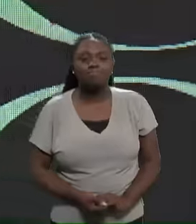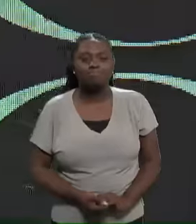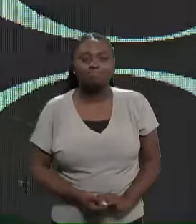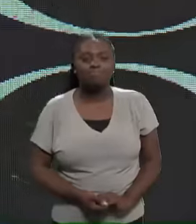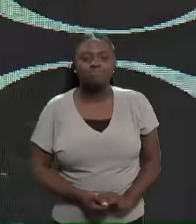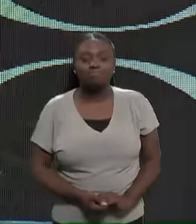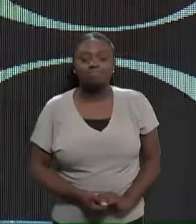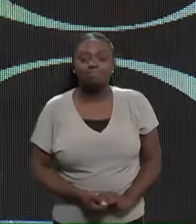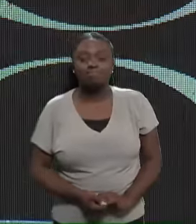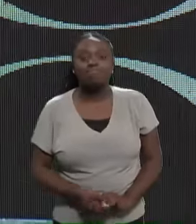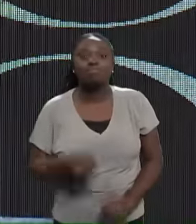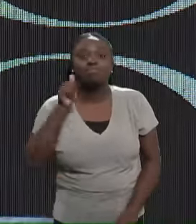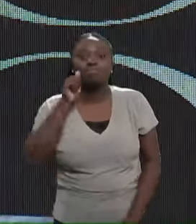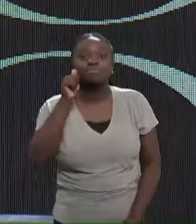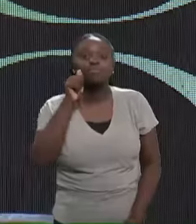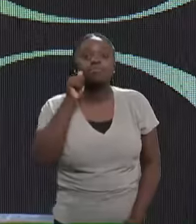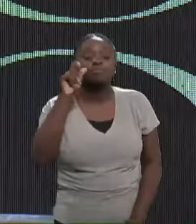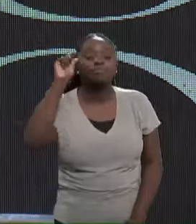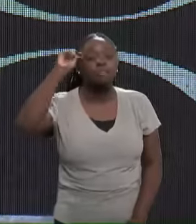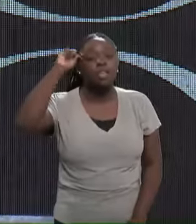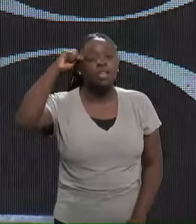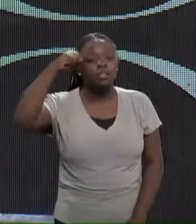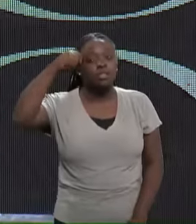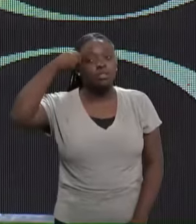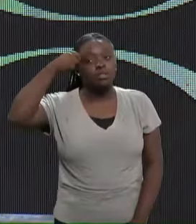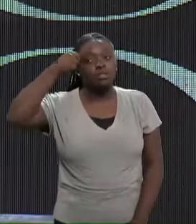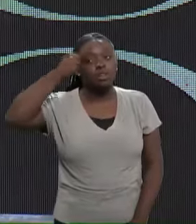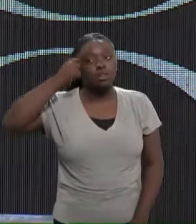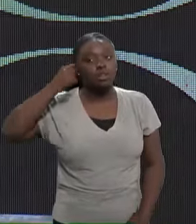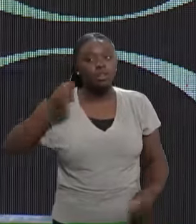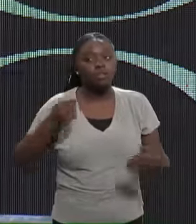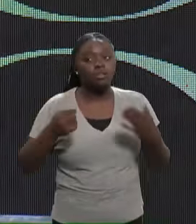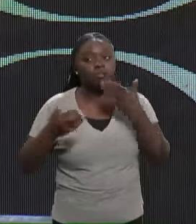Irmãozinha, você, de preto, faz assim.